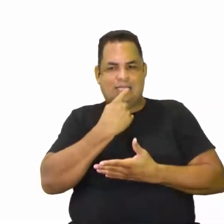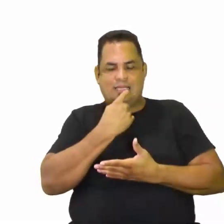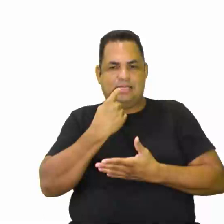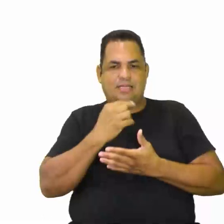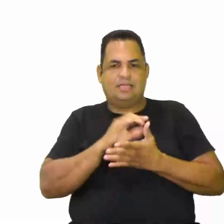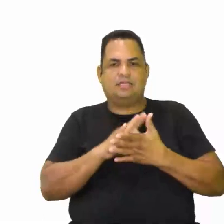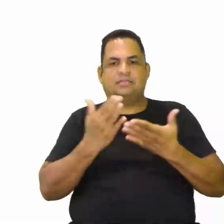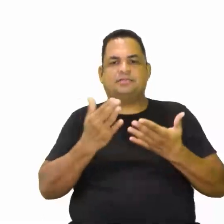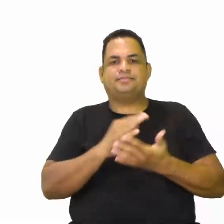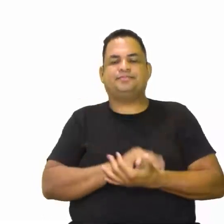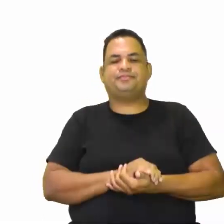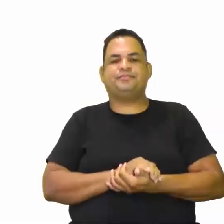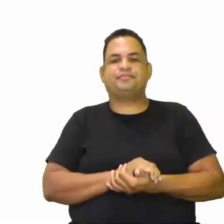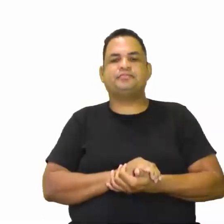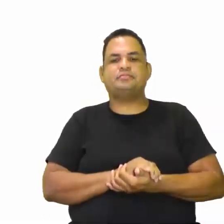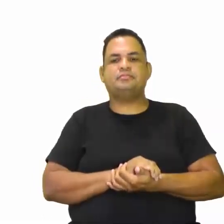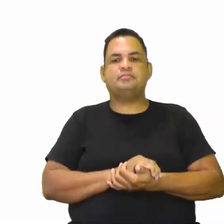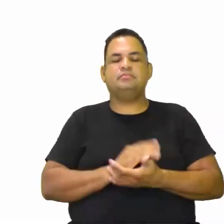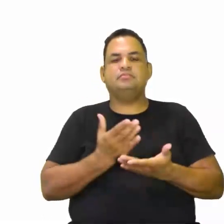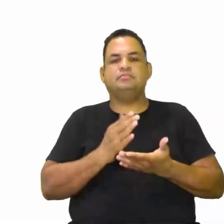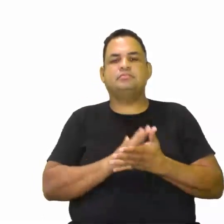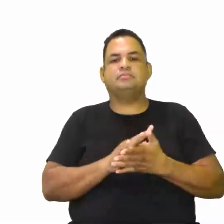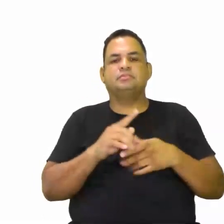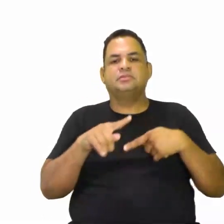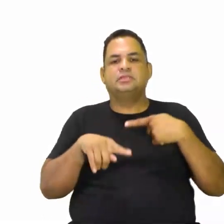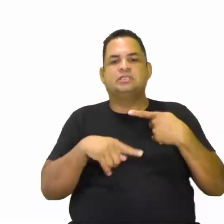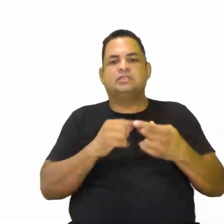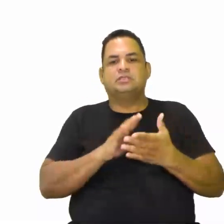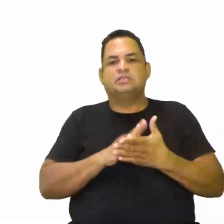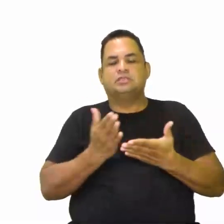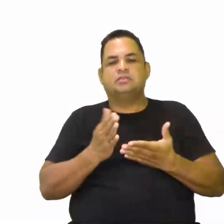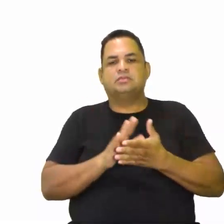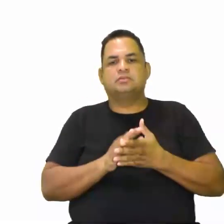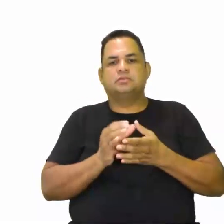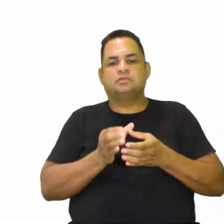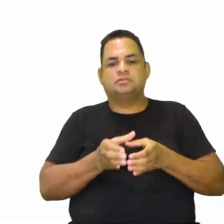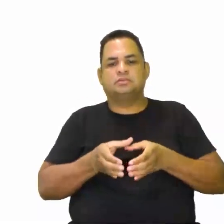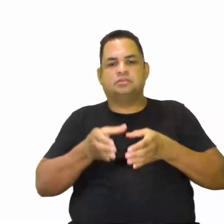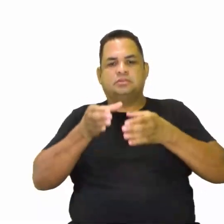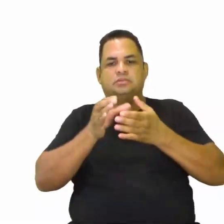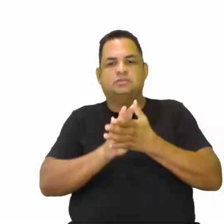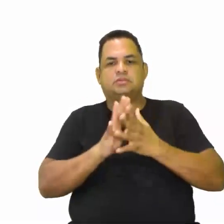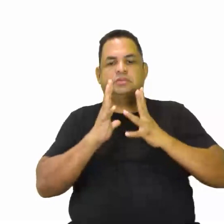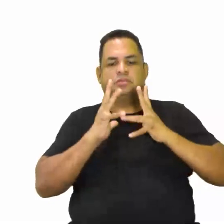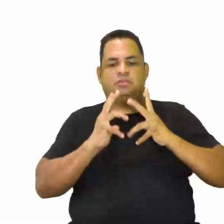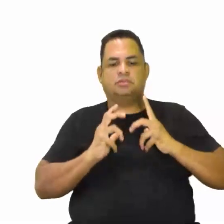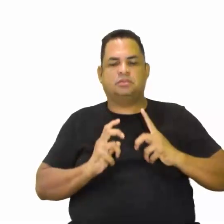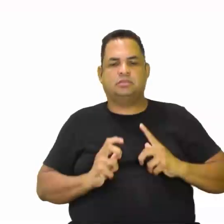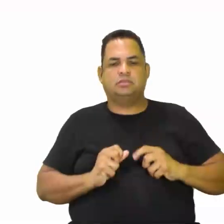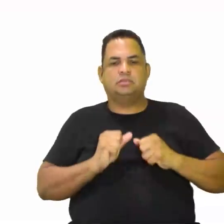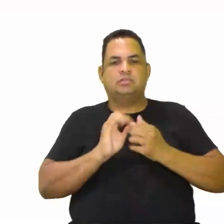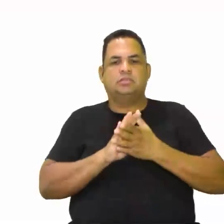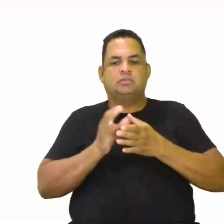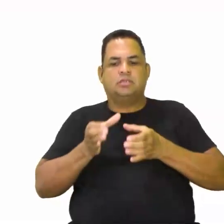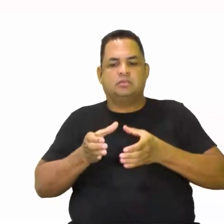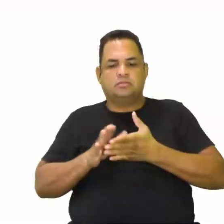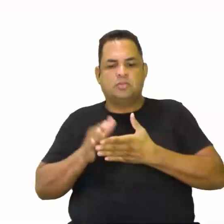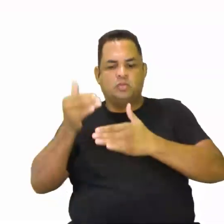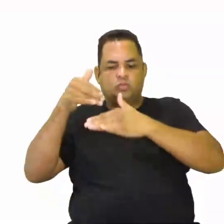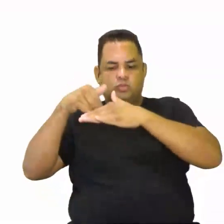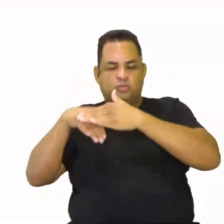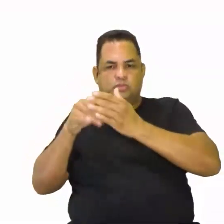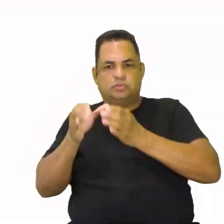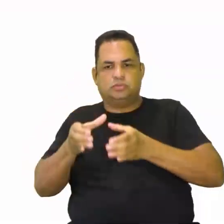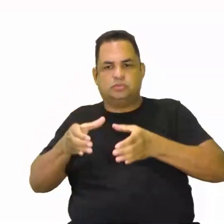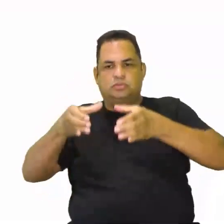diante. Uma vez saiu desse tratamento, a água é tratada, direcionada para o reservatório